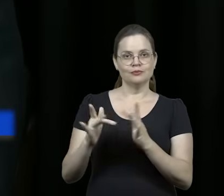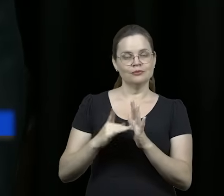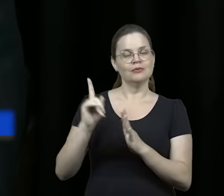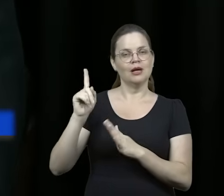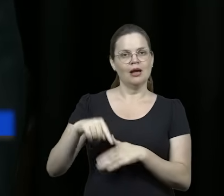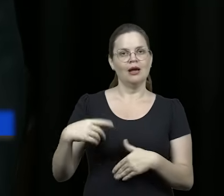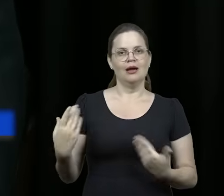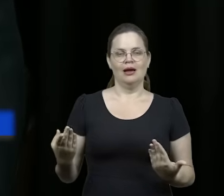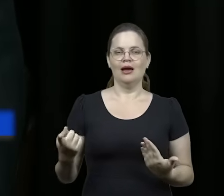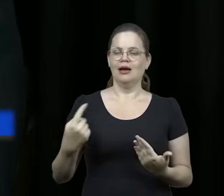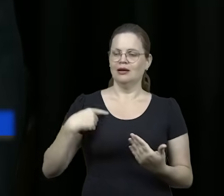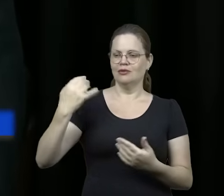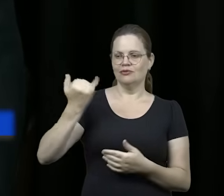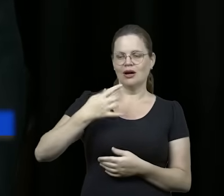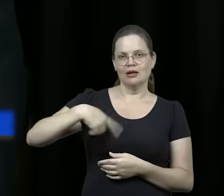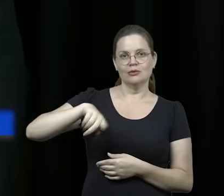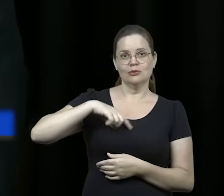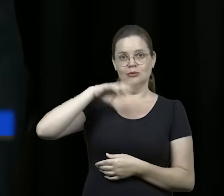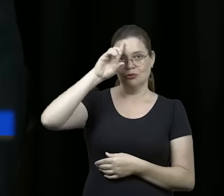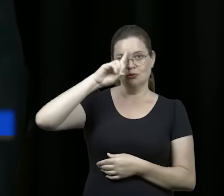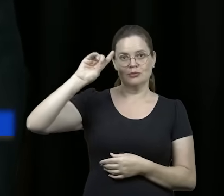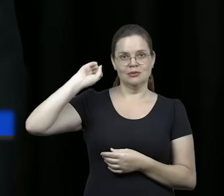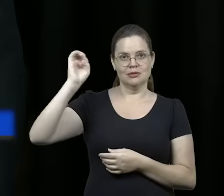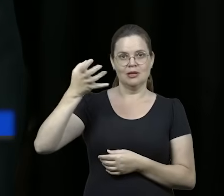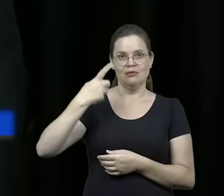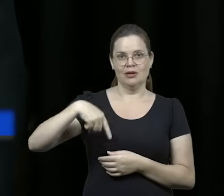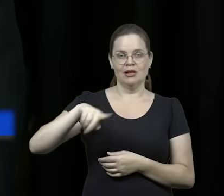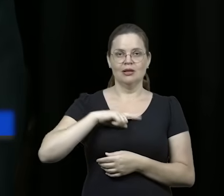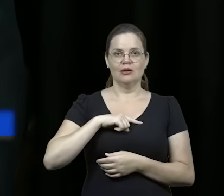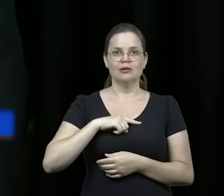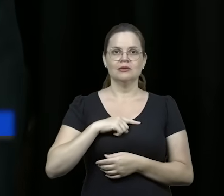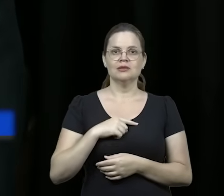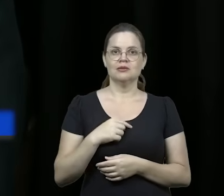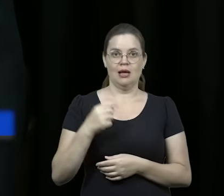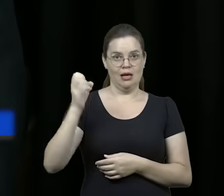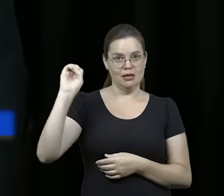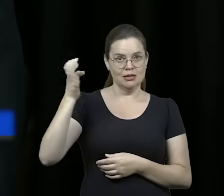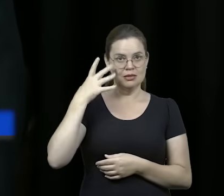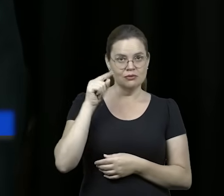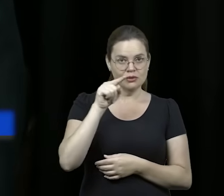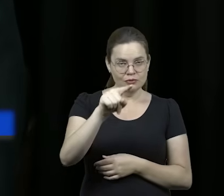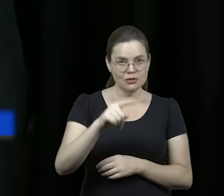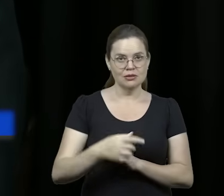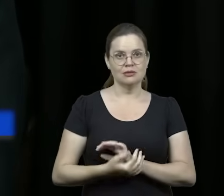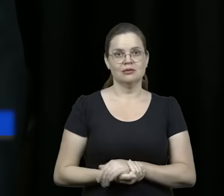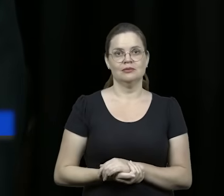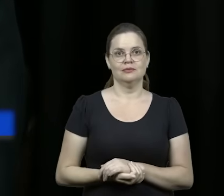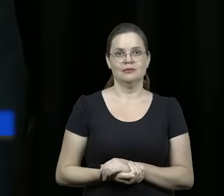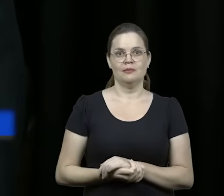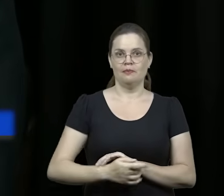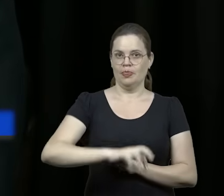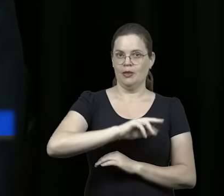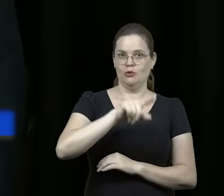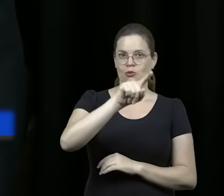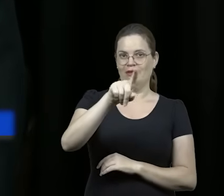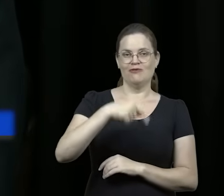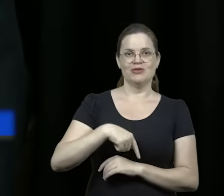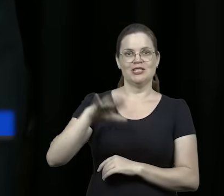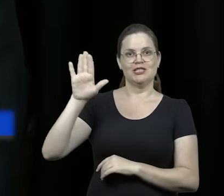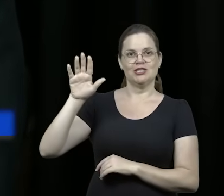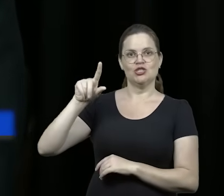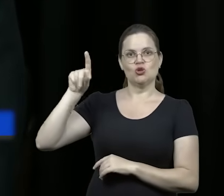a nossa condição. Quando Deus revela ao homem, Ele revelou para você. Não é para você. Você não